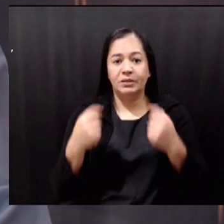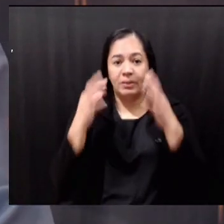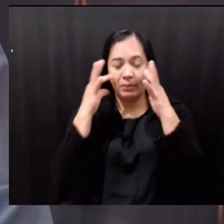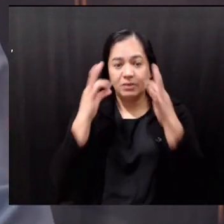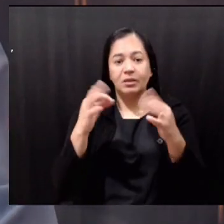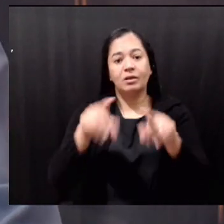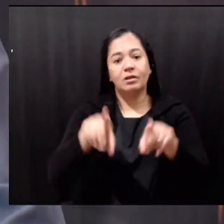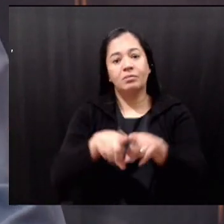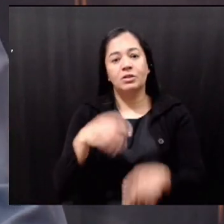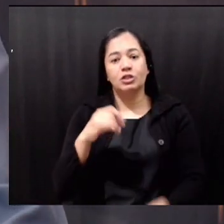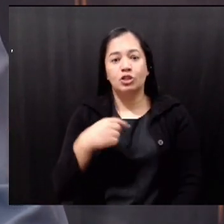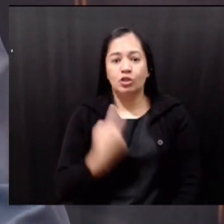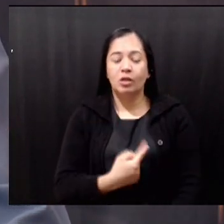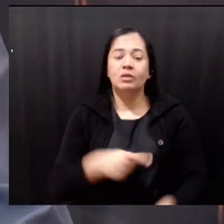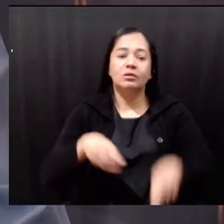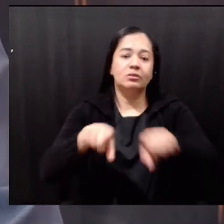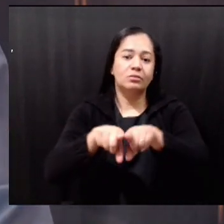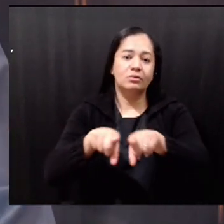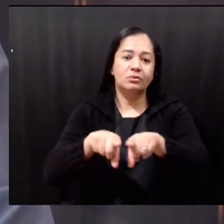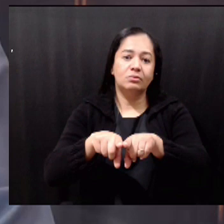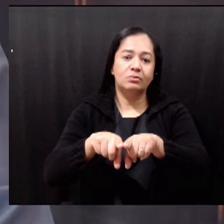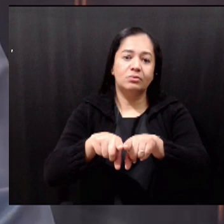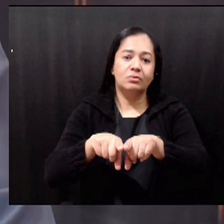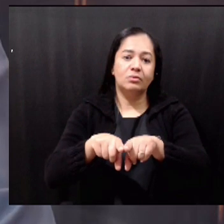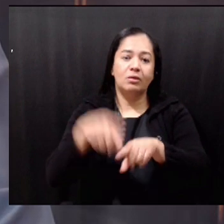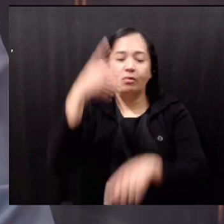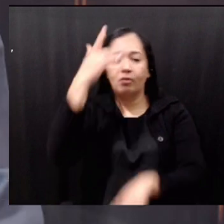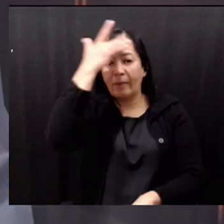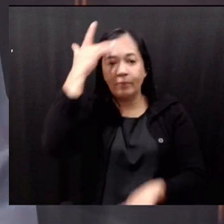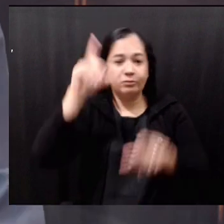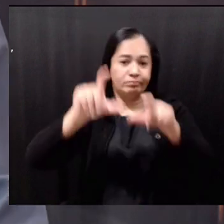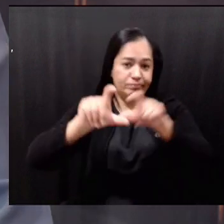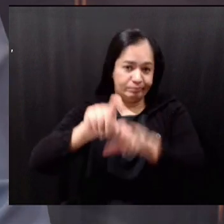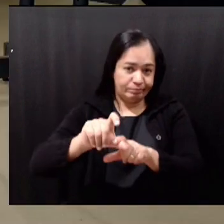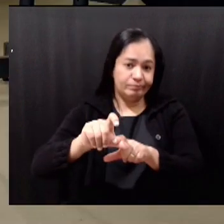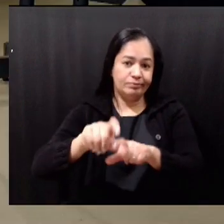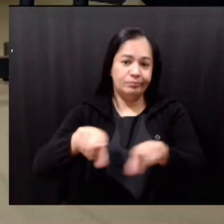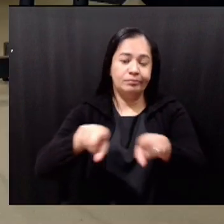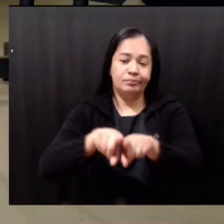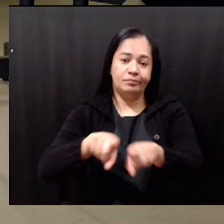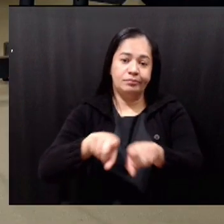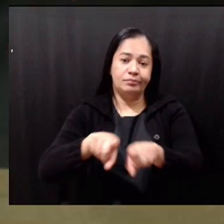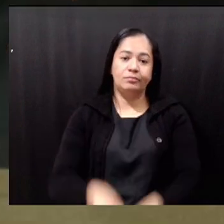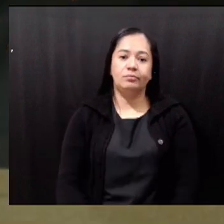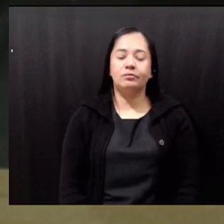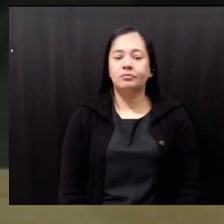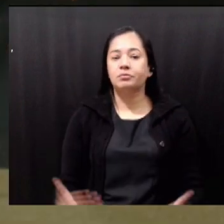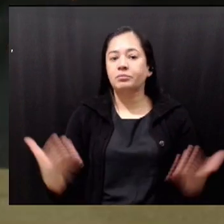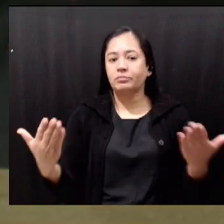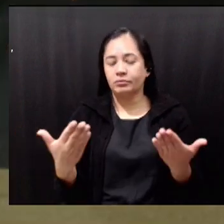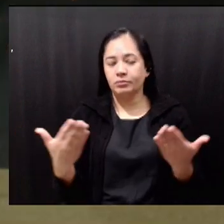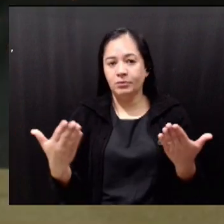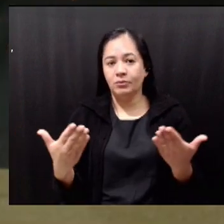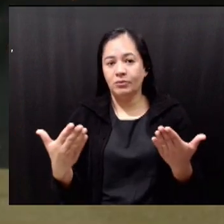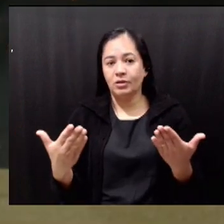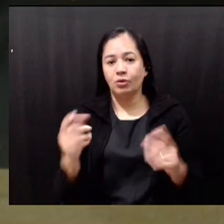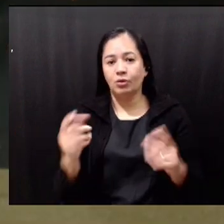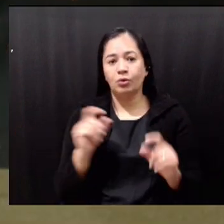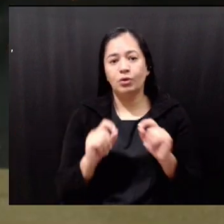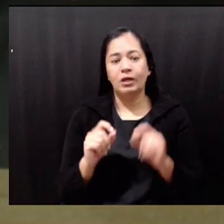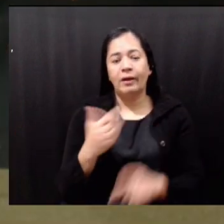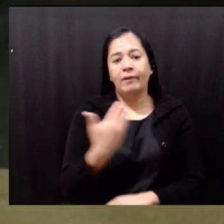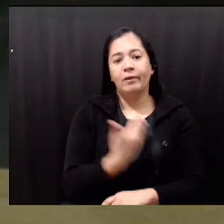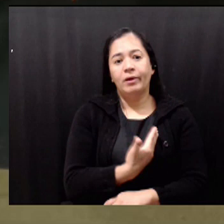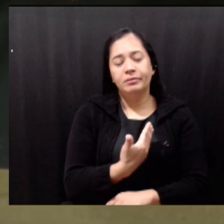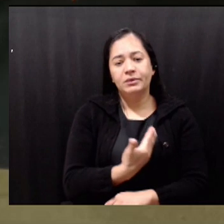está sendo uma pessoa dependente, Uhum, né. é verdade. Agora a questão, Renan, das amizades, igual a Natália pontuou